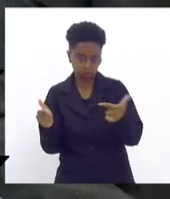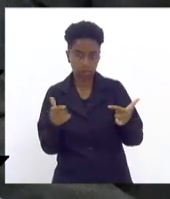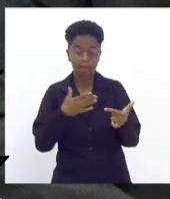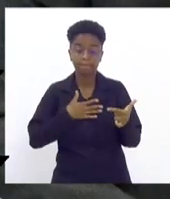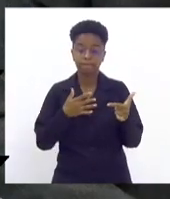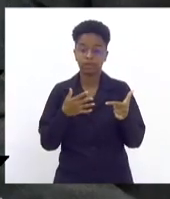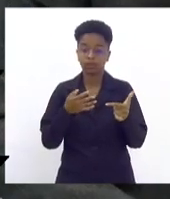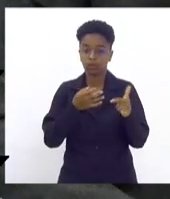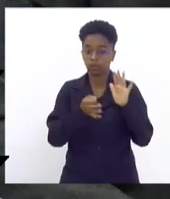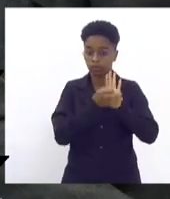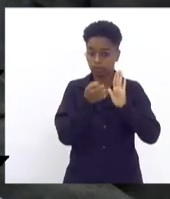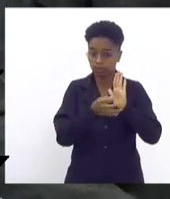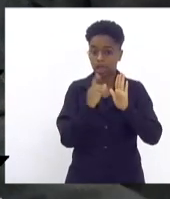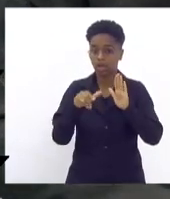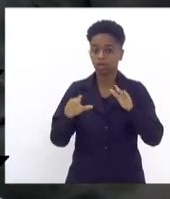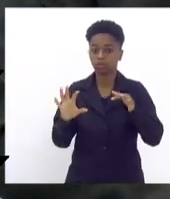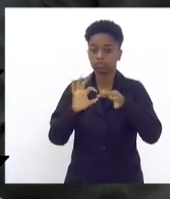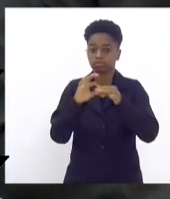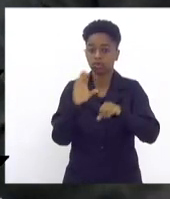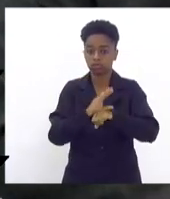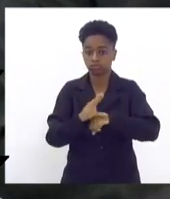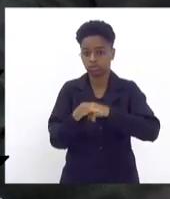pela constitucionalidade com emendas.